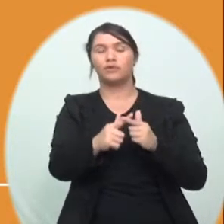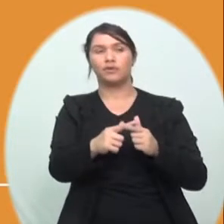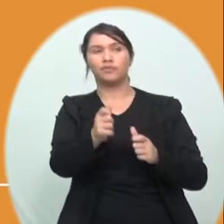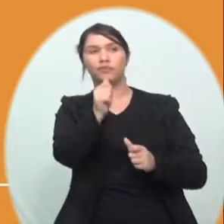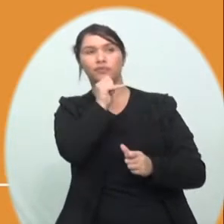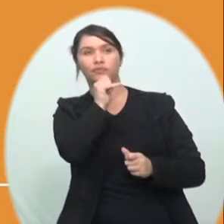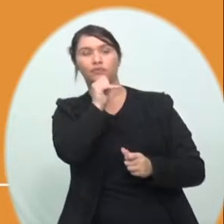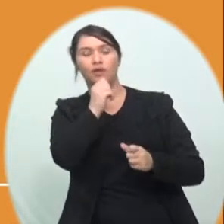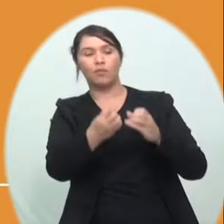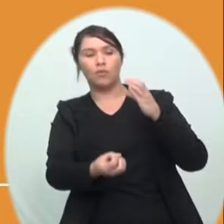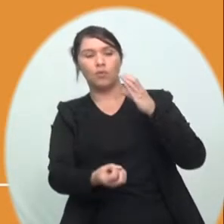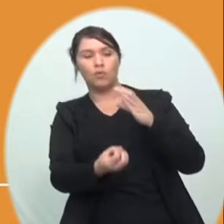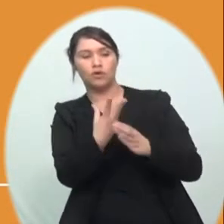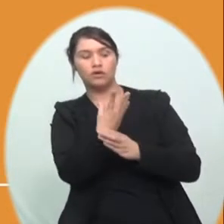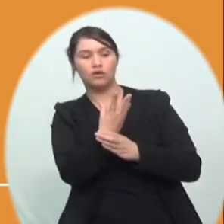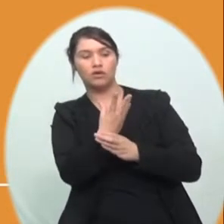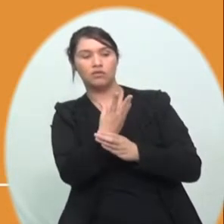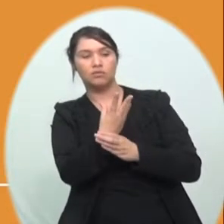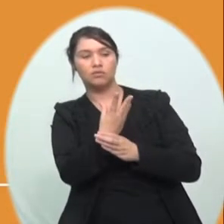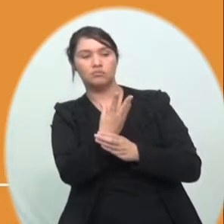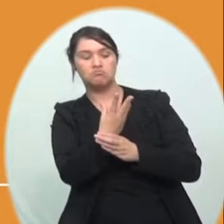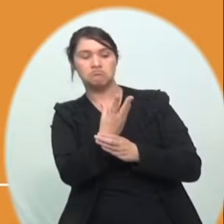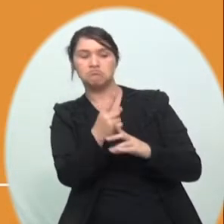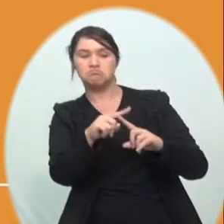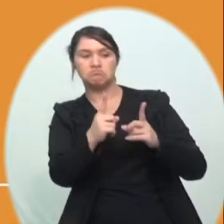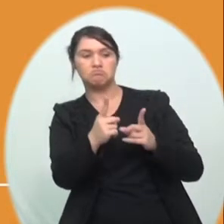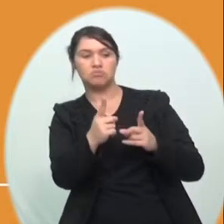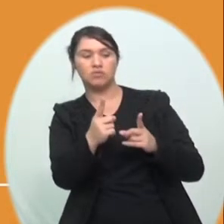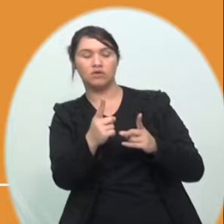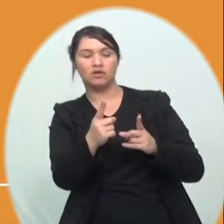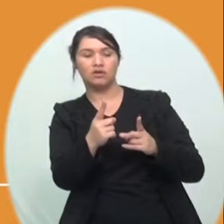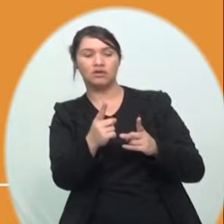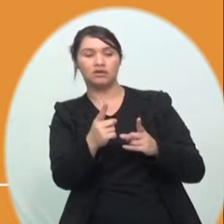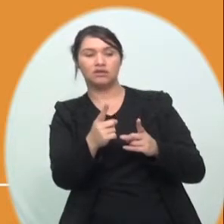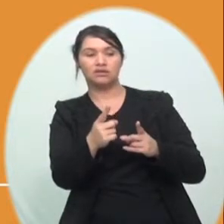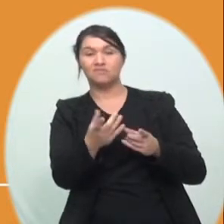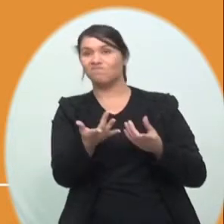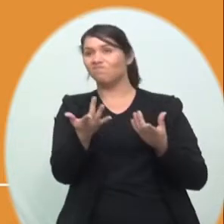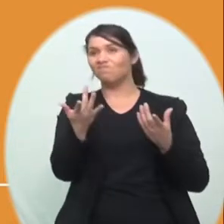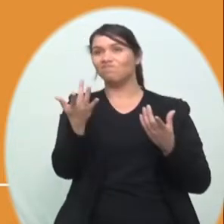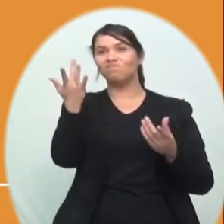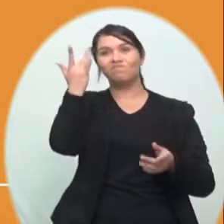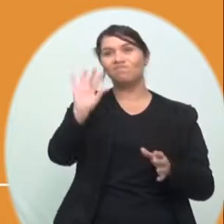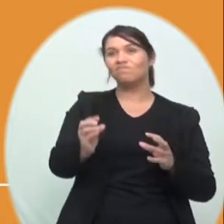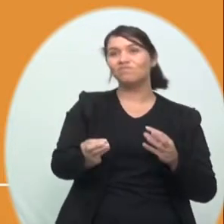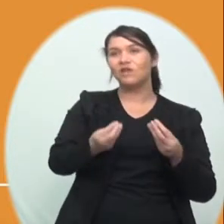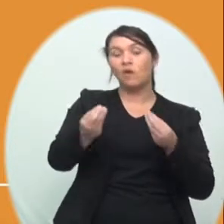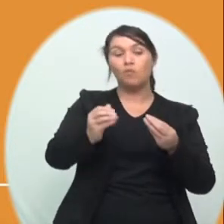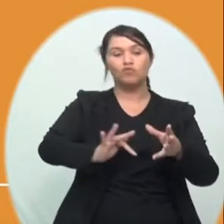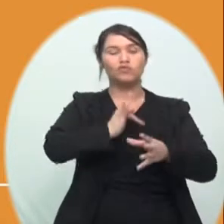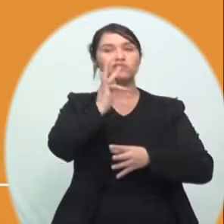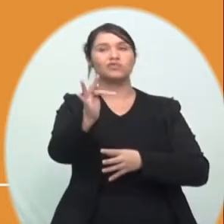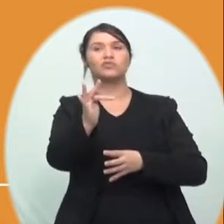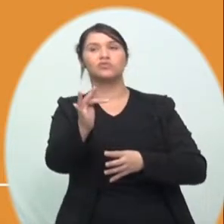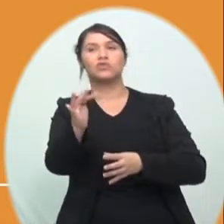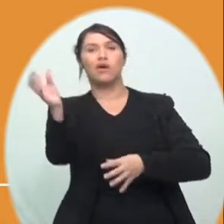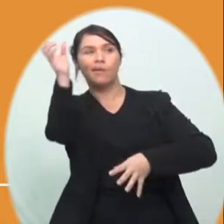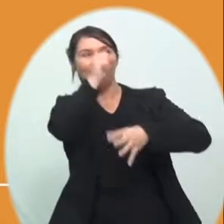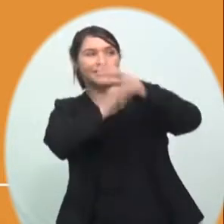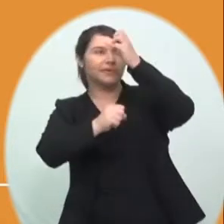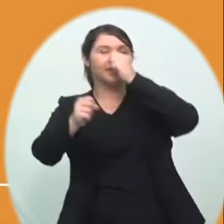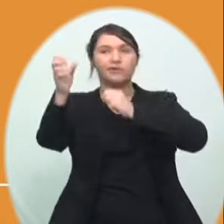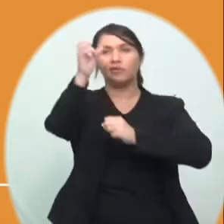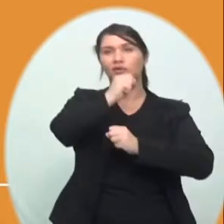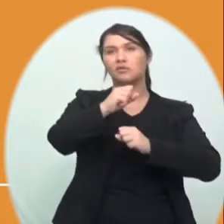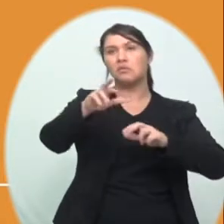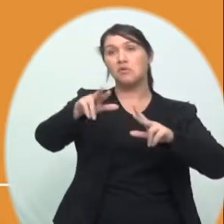frente. Então, é um constante andar de bicicleta, não tem manual de instrução para se construir uma startup. A gente vai aprendendo assim como a gente